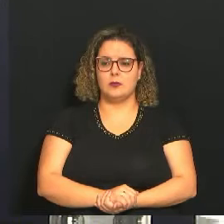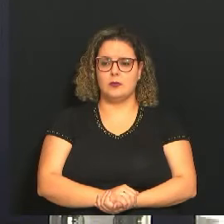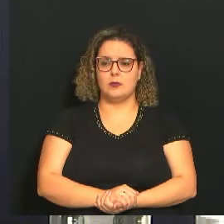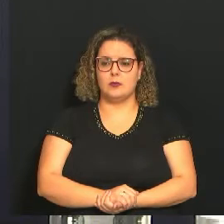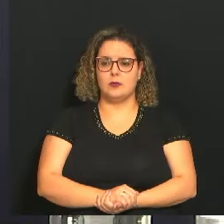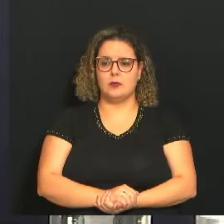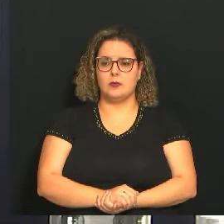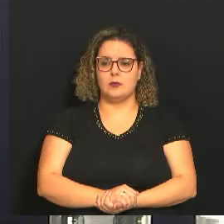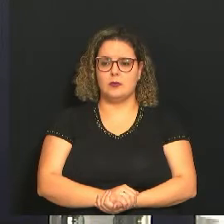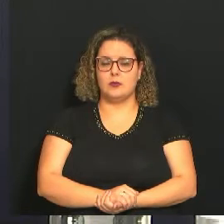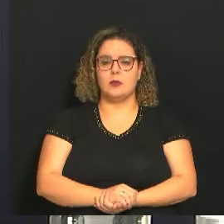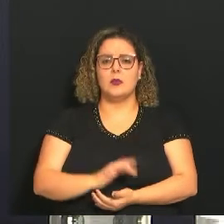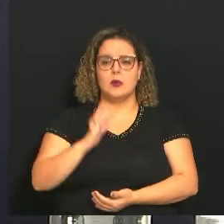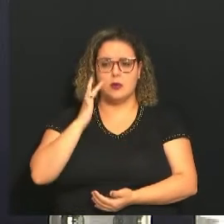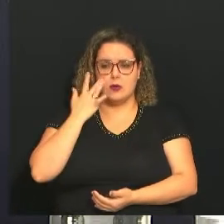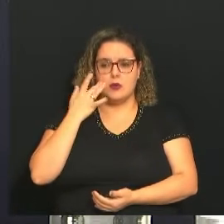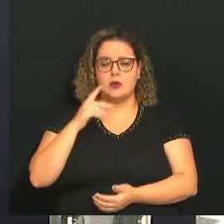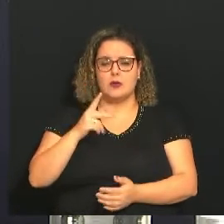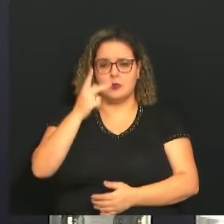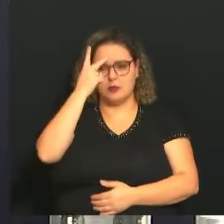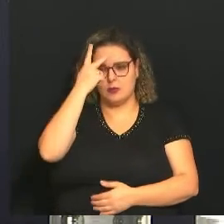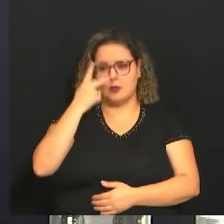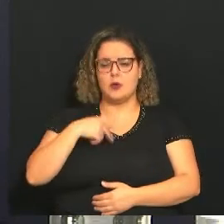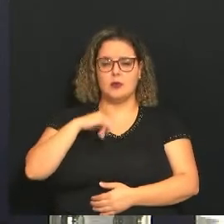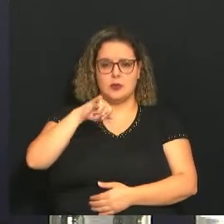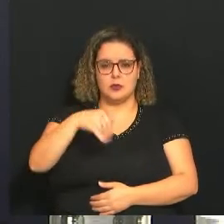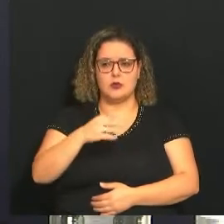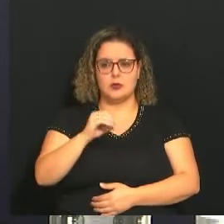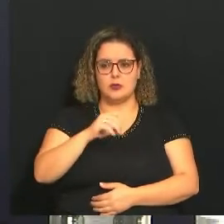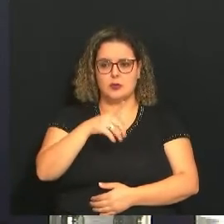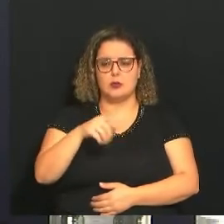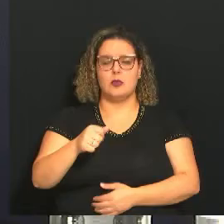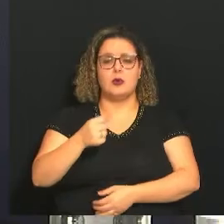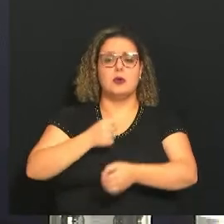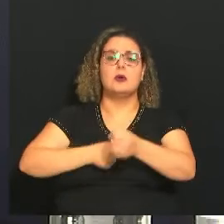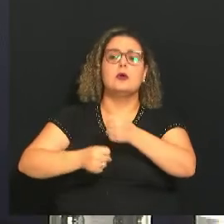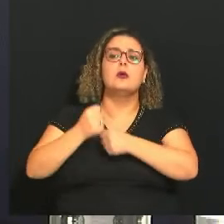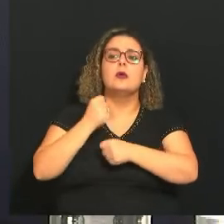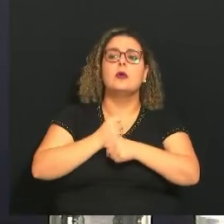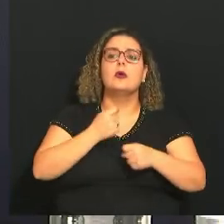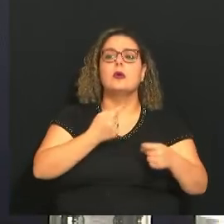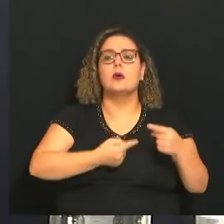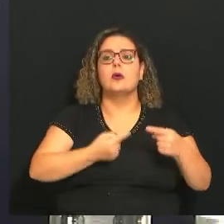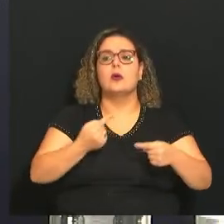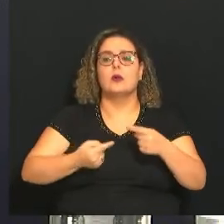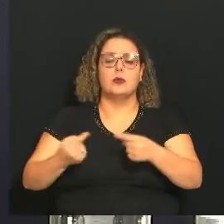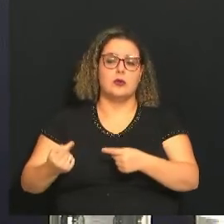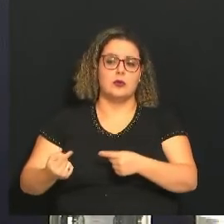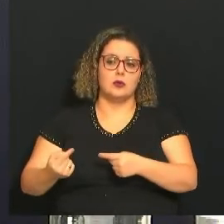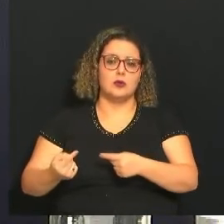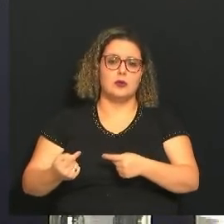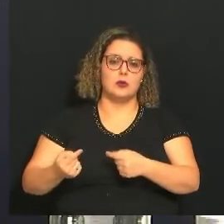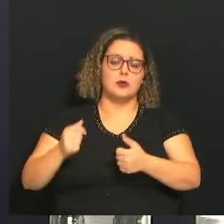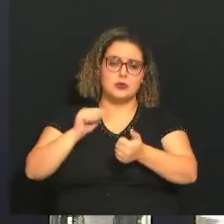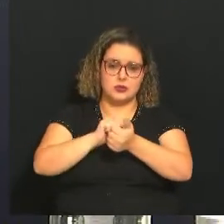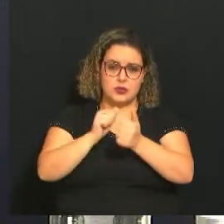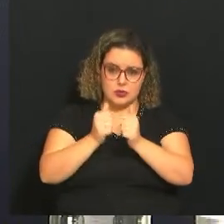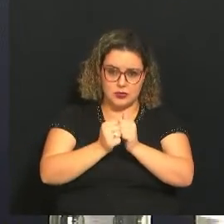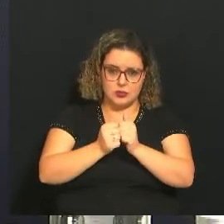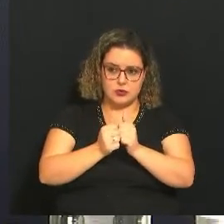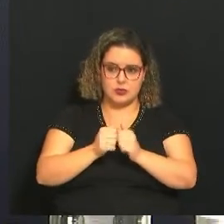Eu acho que o próprio João falou, né, alguma coisa que o ano passado foi discutido índices, né, de reajuste de inflação.